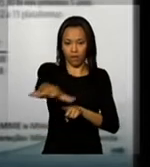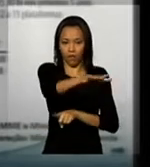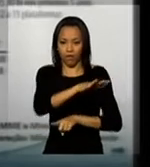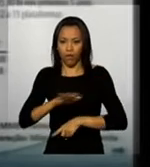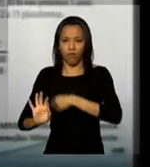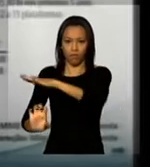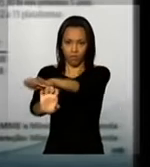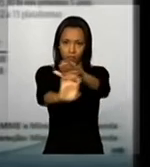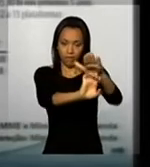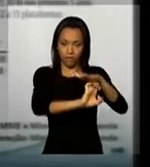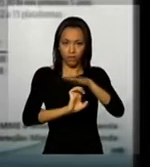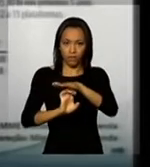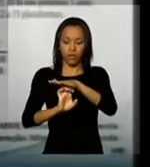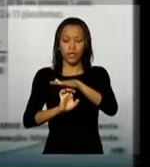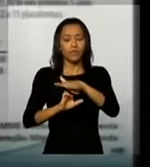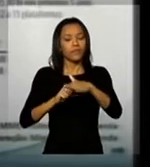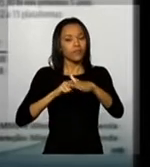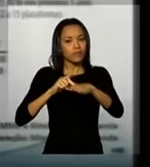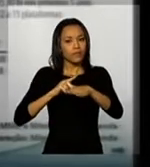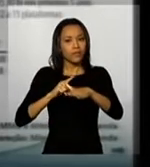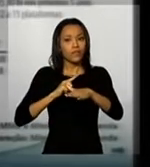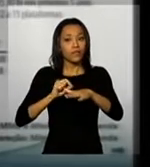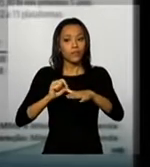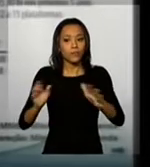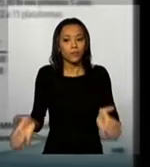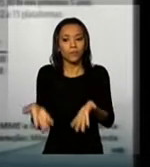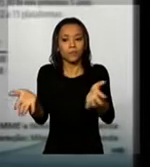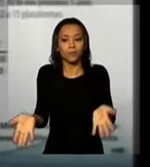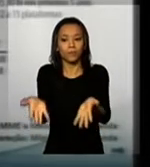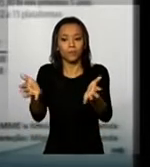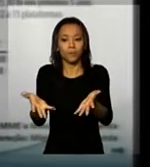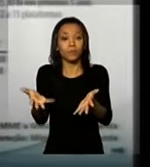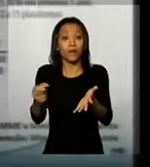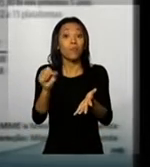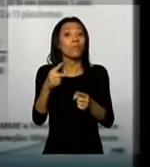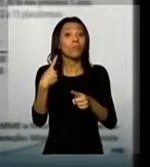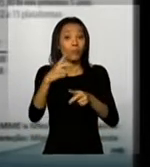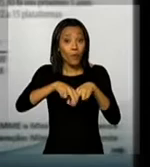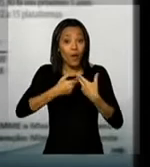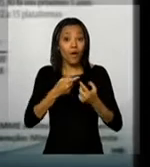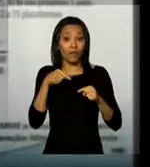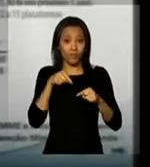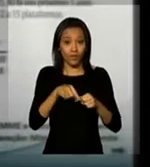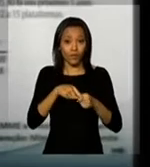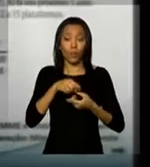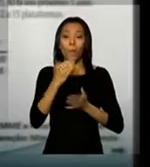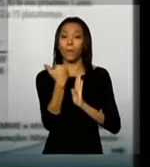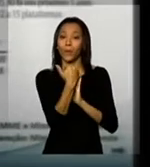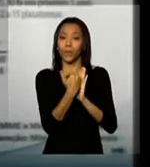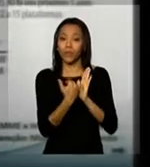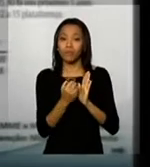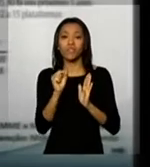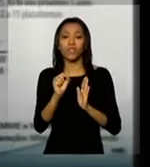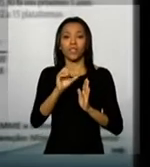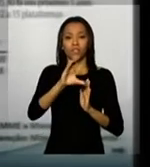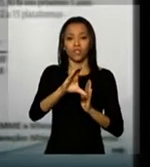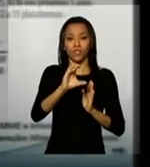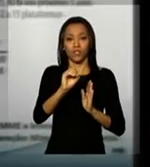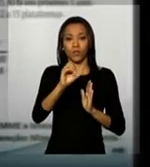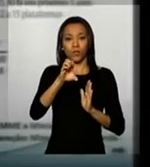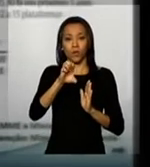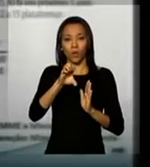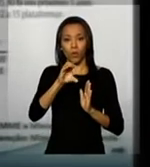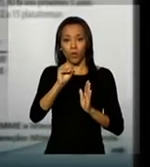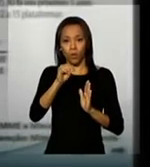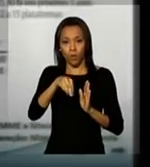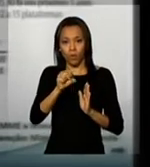tem um grande estímulo com esse programa de concessões que está sendo implementado e que vai se traduzir já